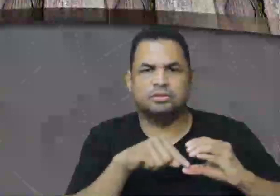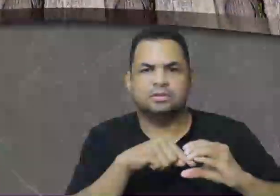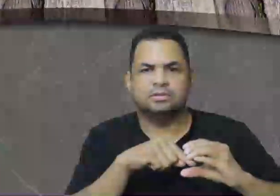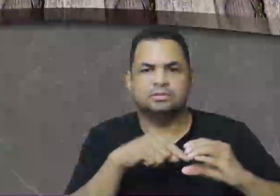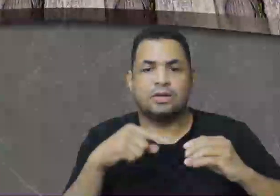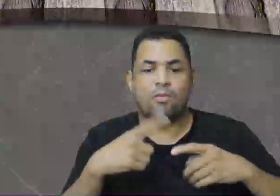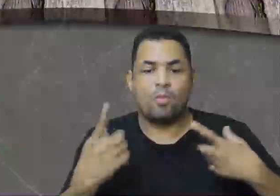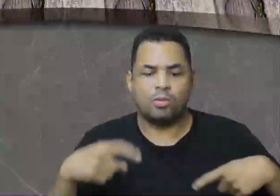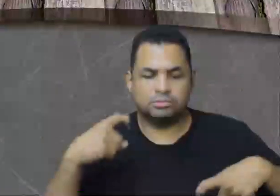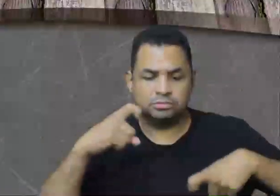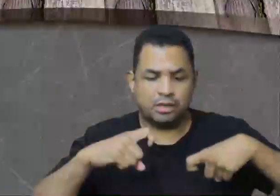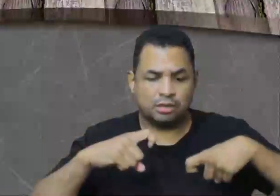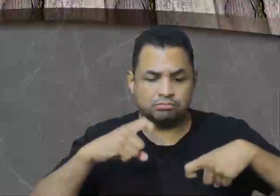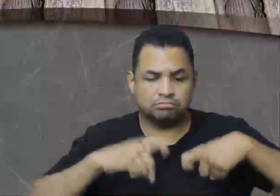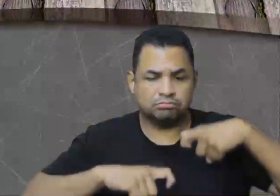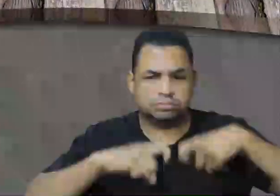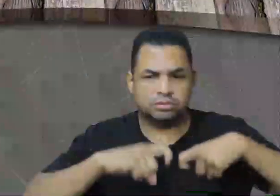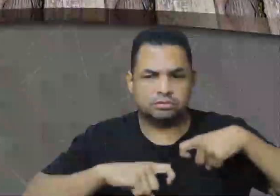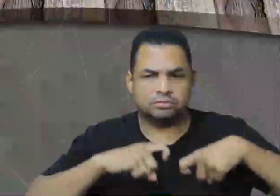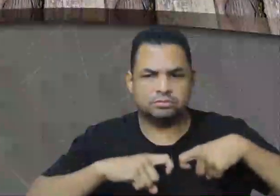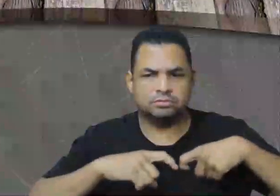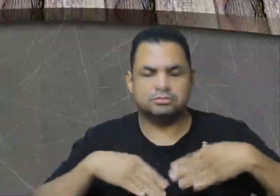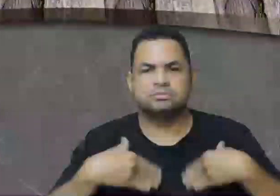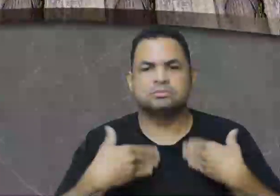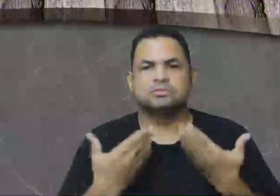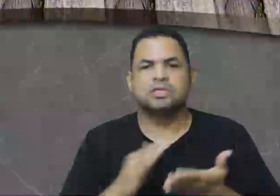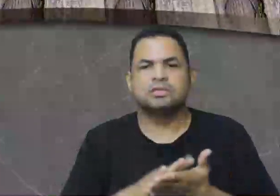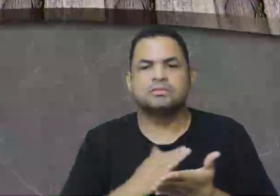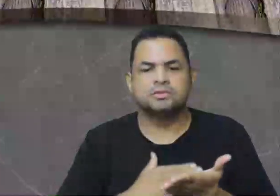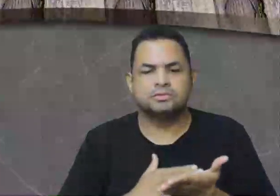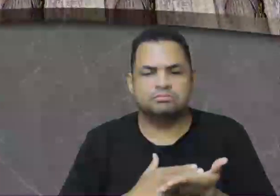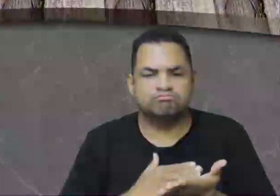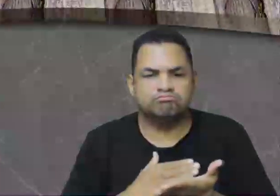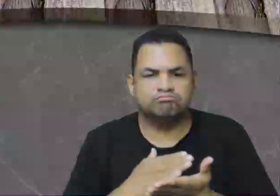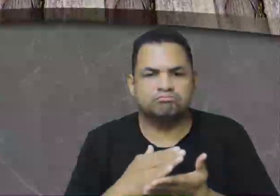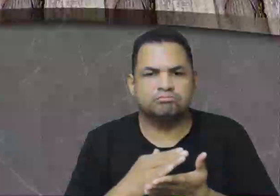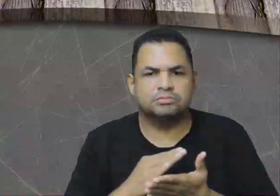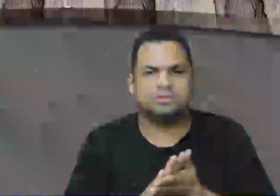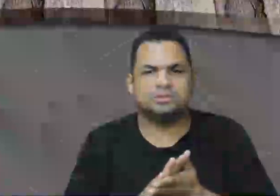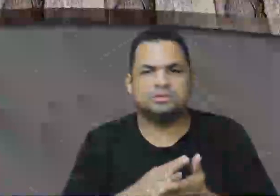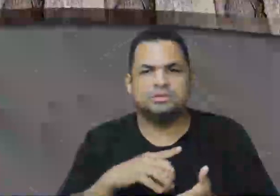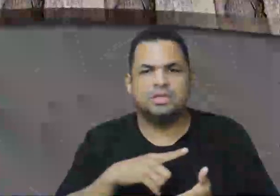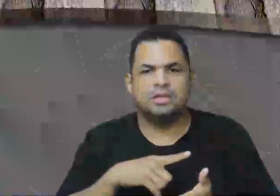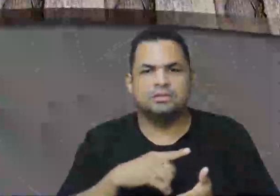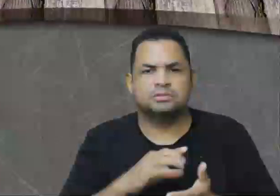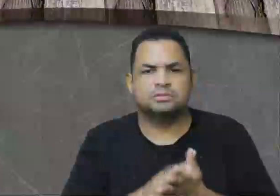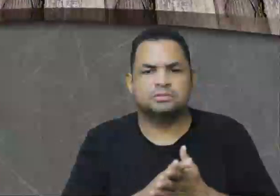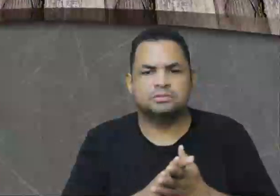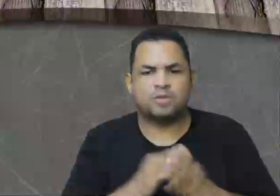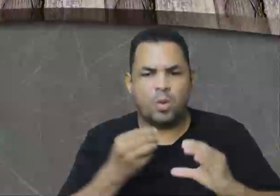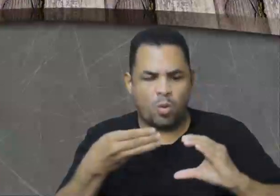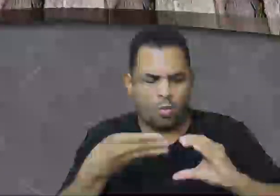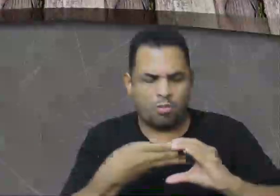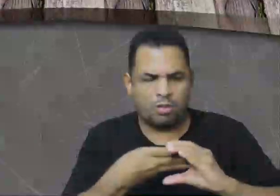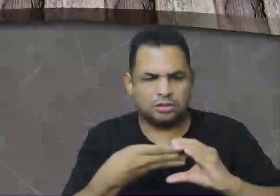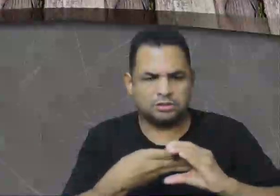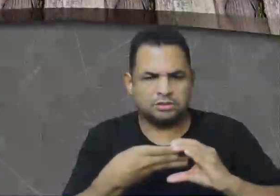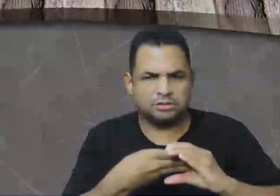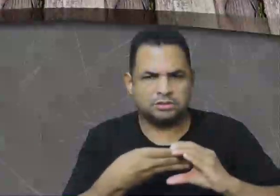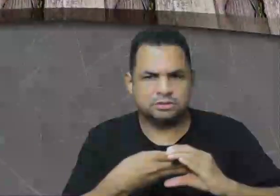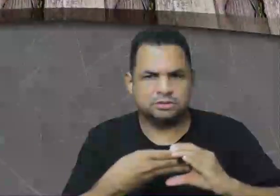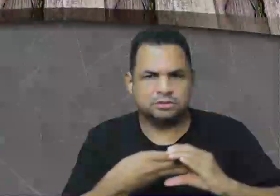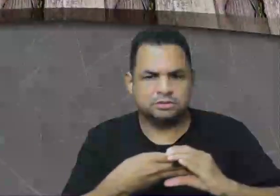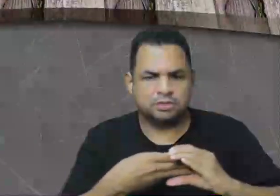ato sexual. A partir daí, ele vai sofrer um processo mitótico, ele vai formar uma célula ovo, que a gente diz, né?